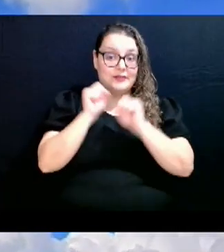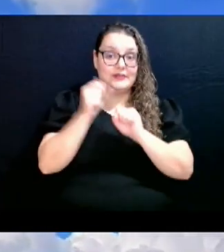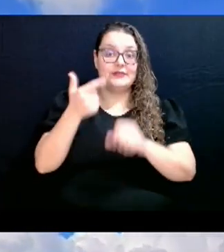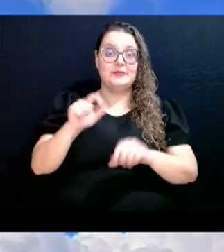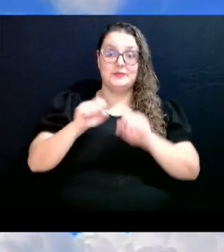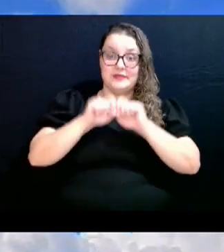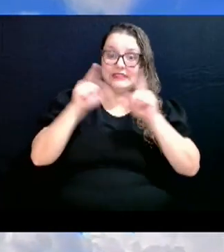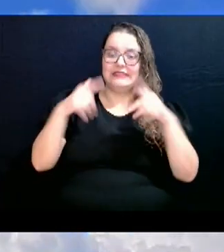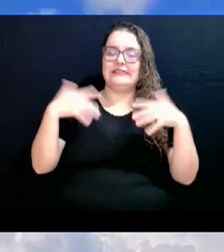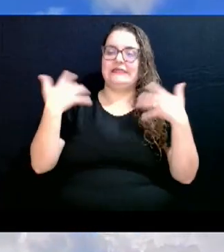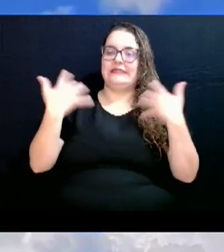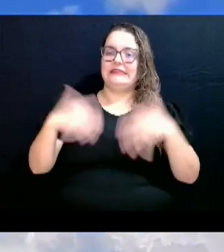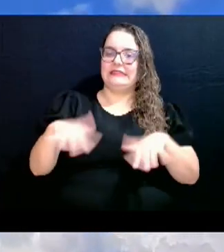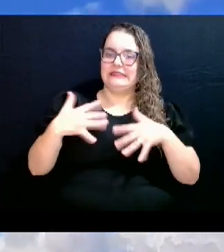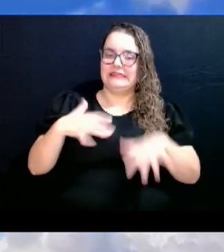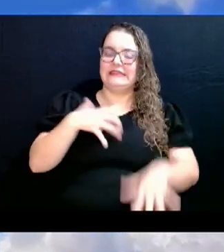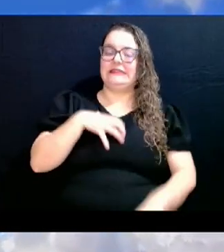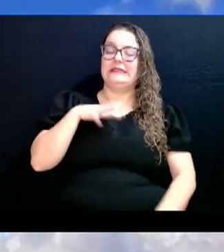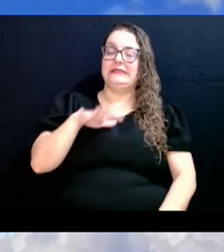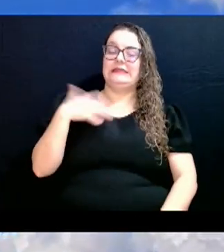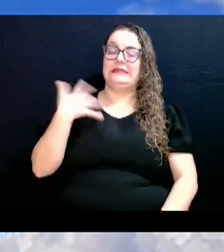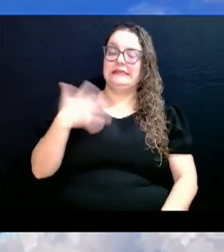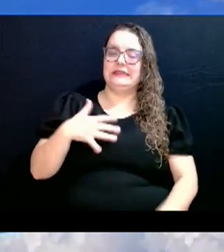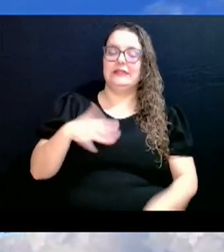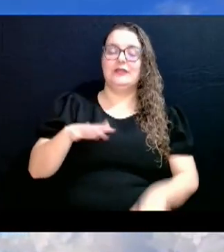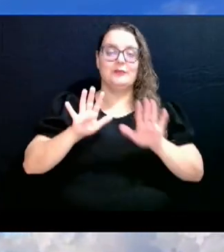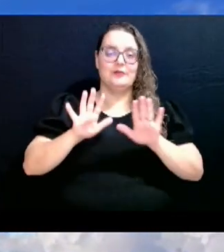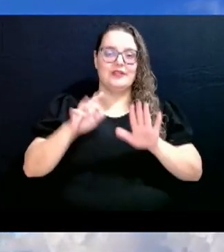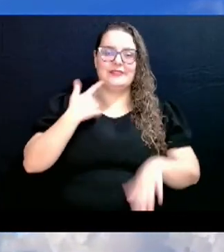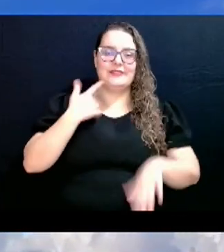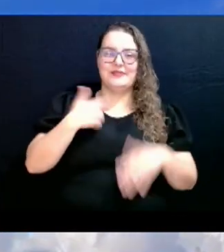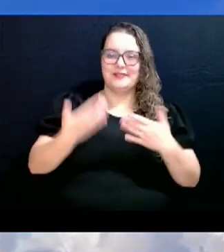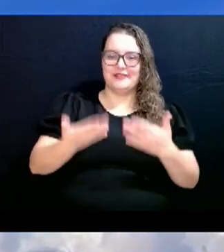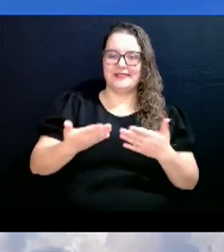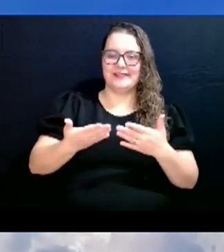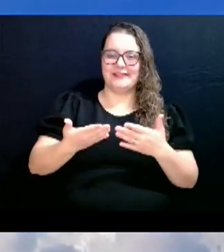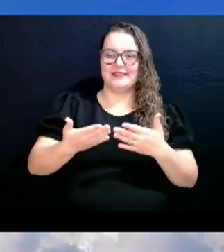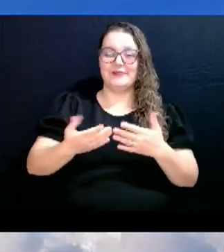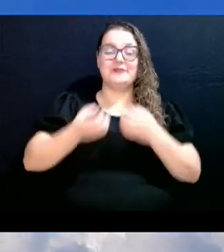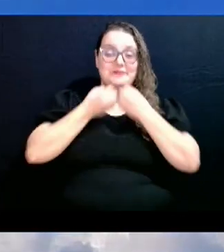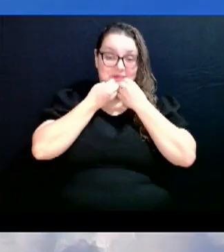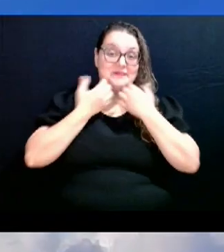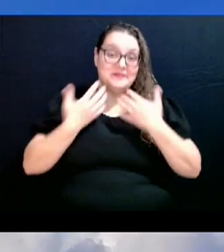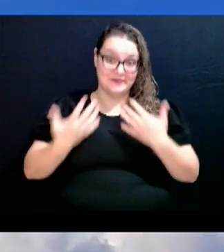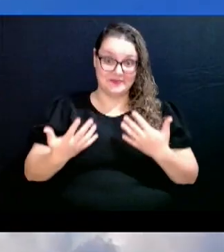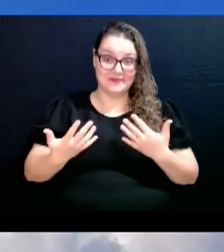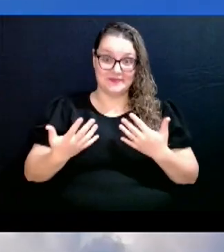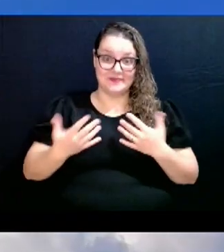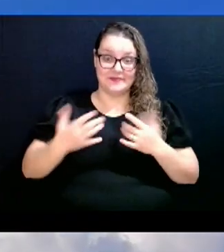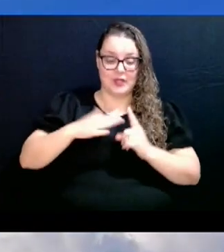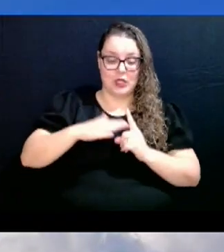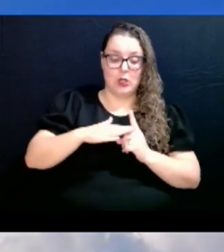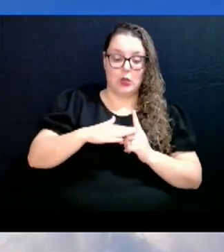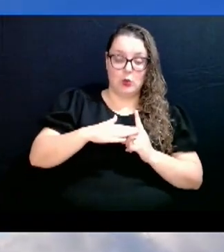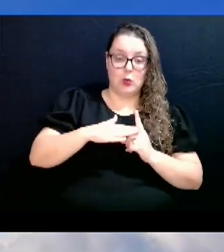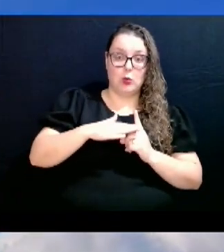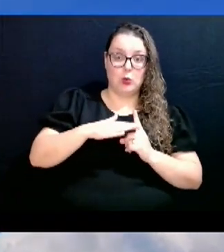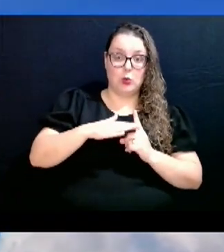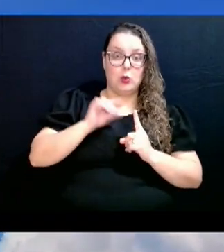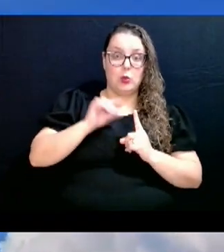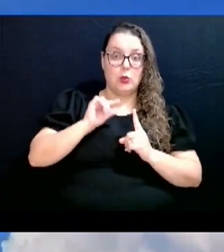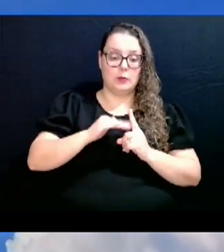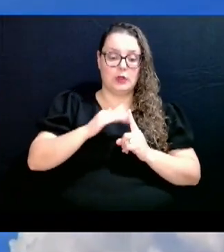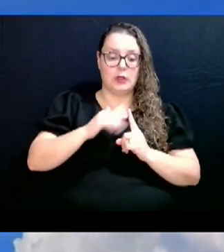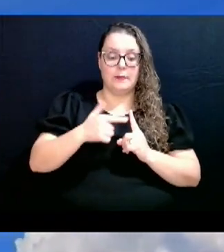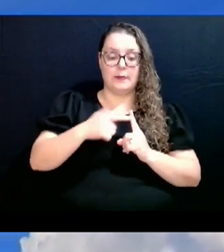foi daquele jeito, né? Mas a gente está aí super bem, porque a temperatura vai subindo aos poucos. Hoje a máxima,